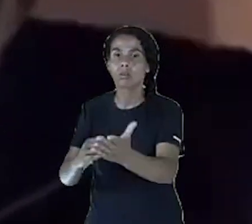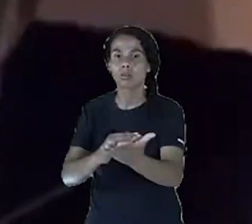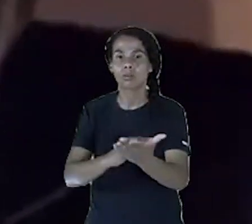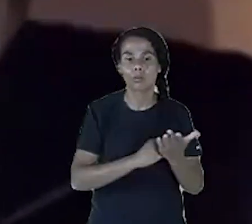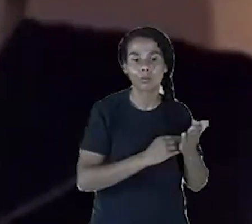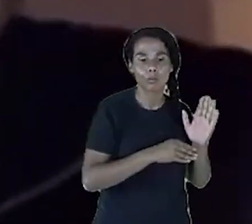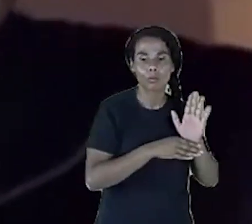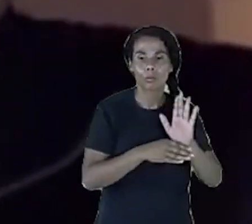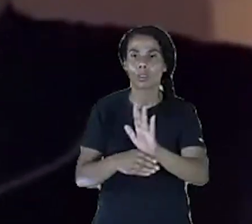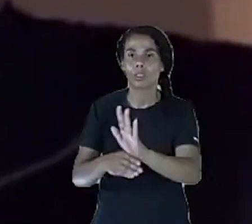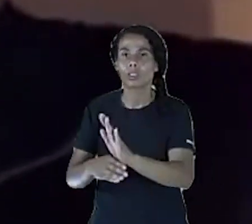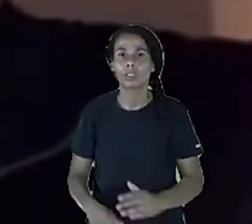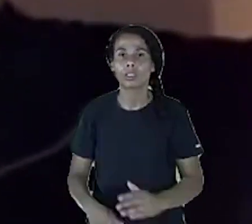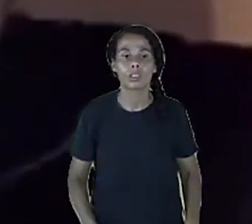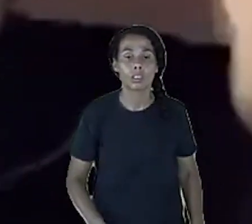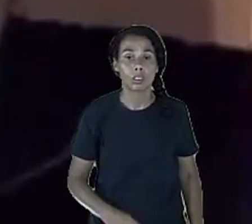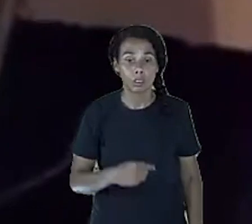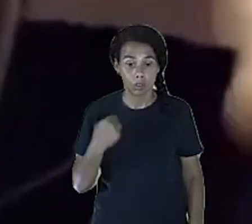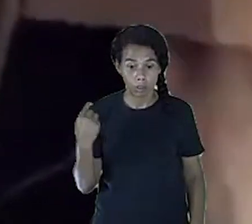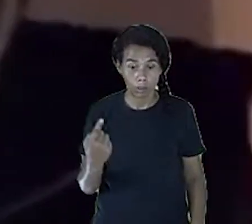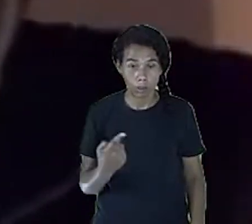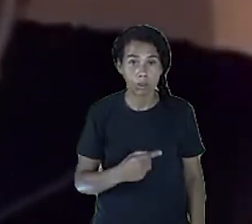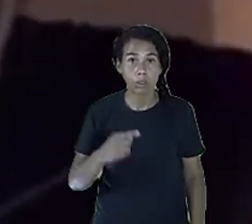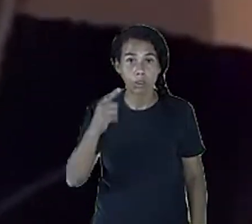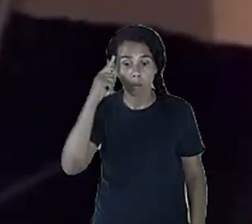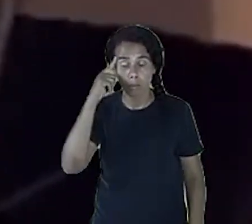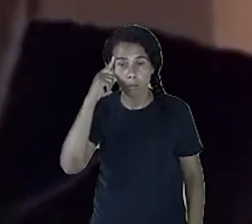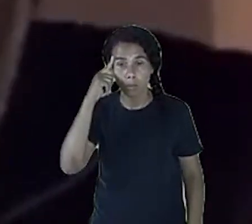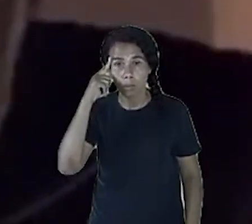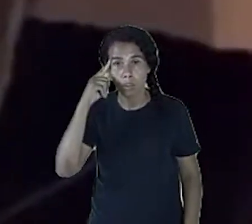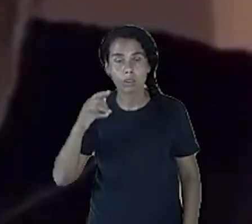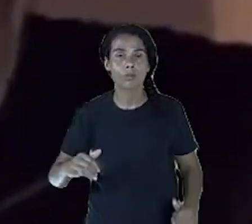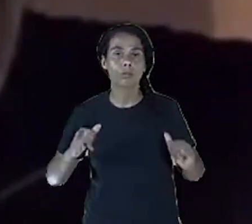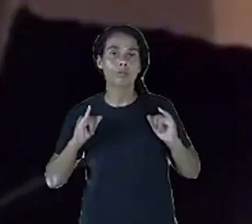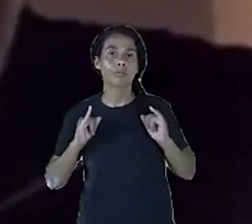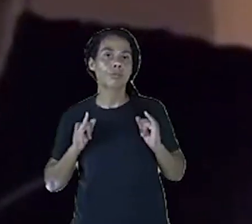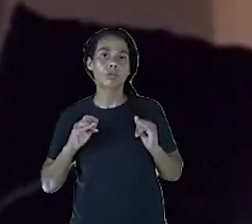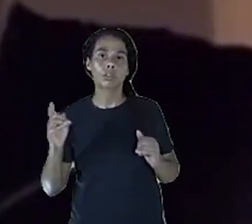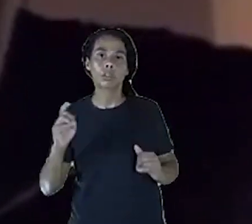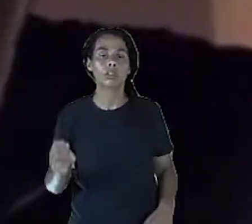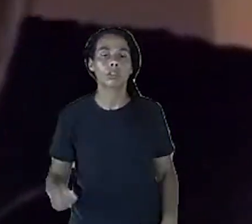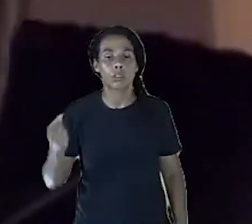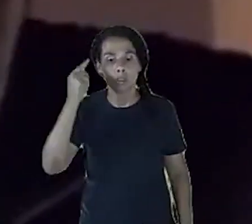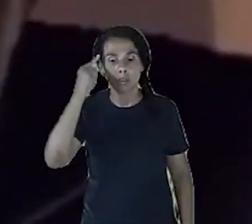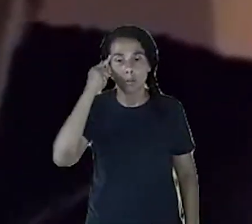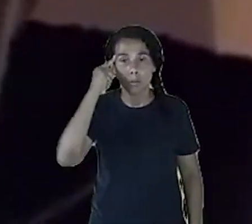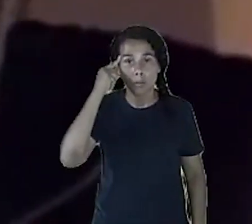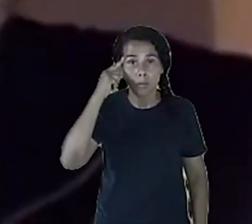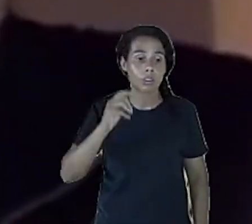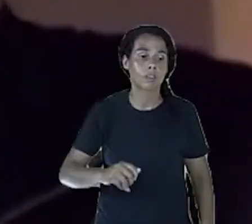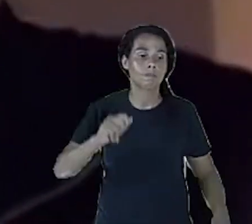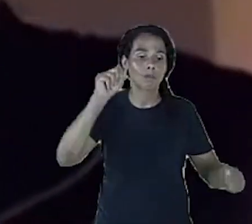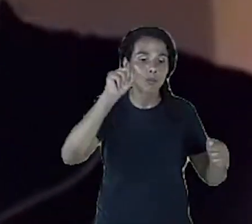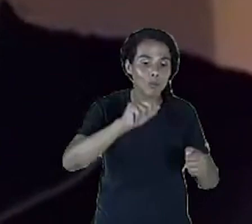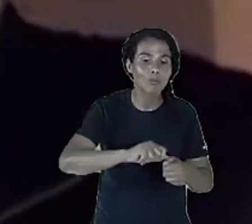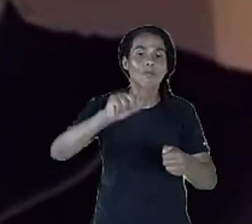é agir. Pensar mais já é uma forma de mais